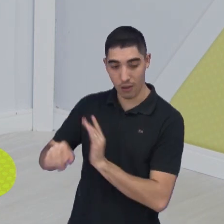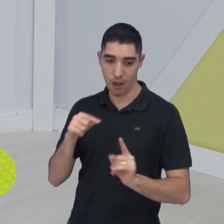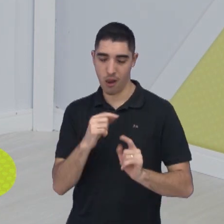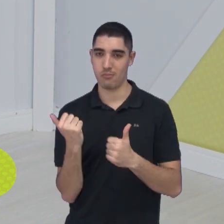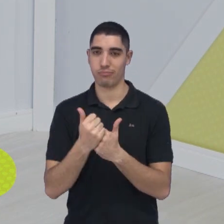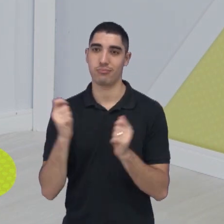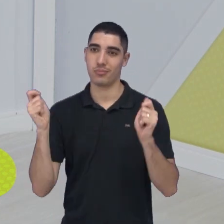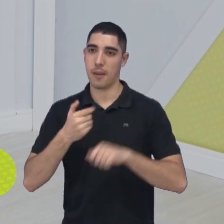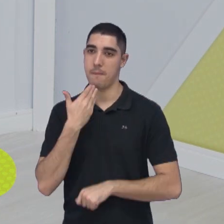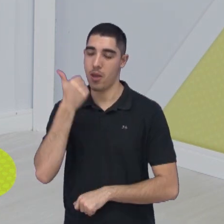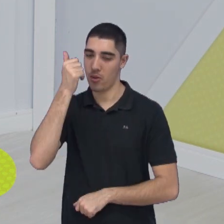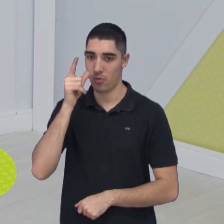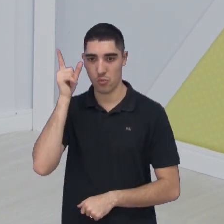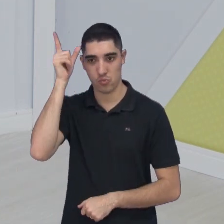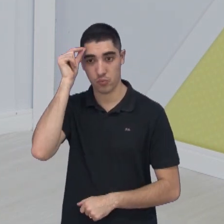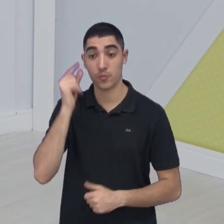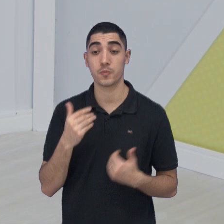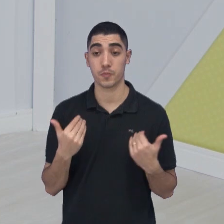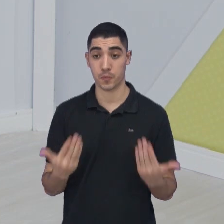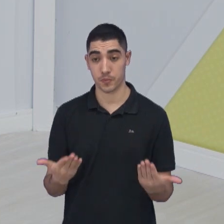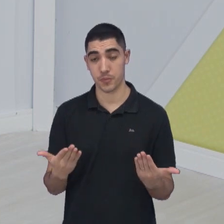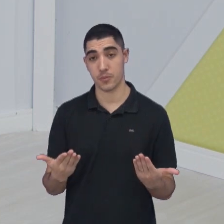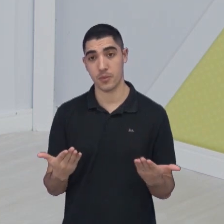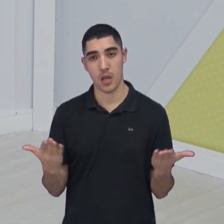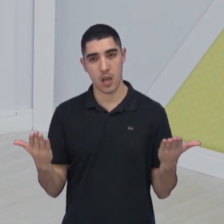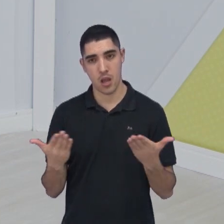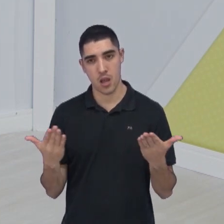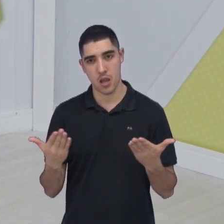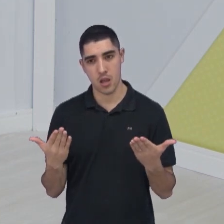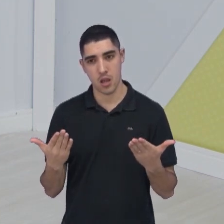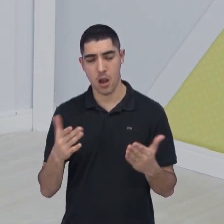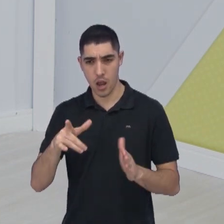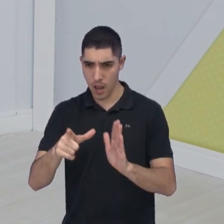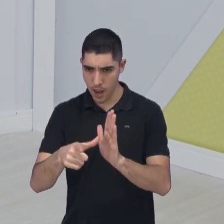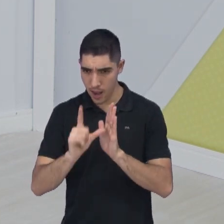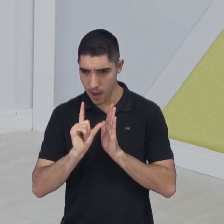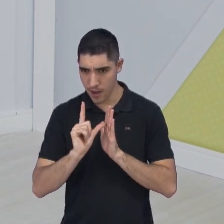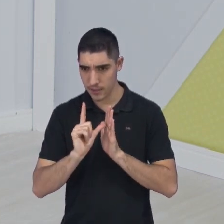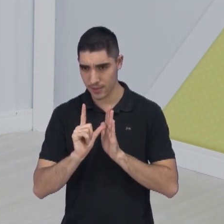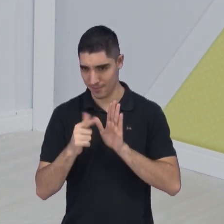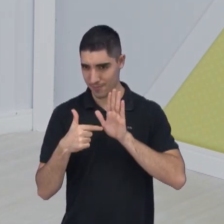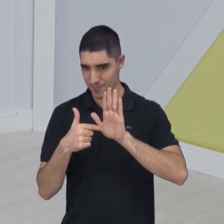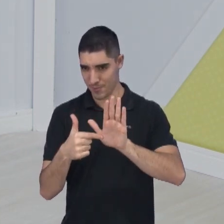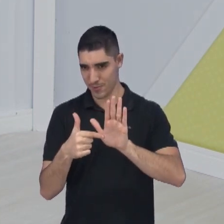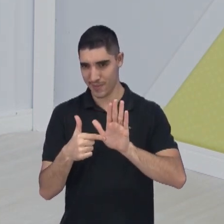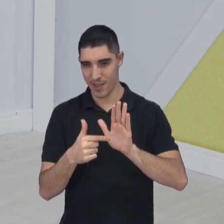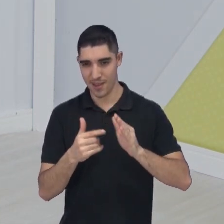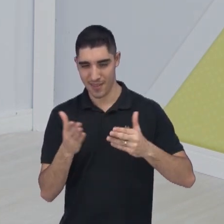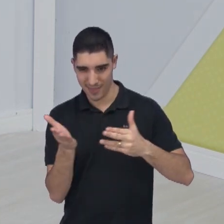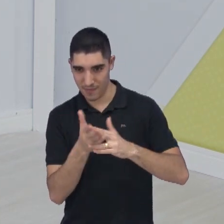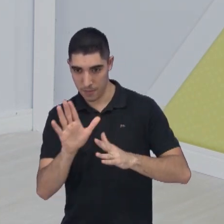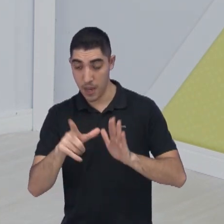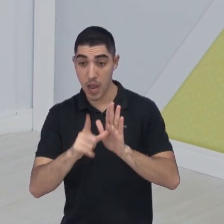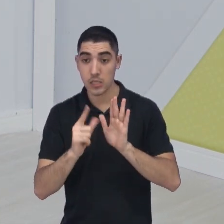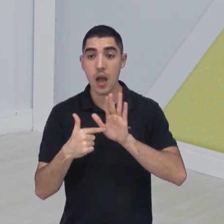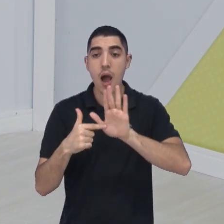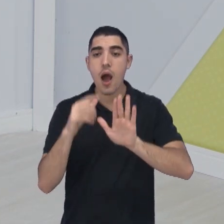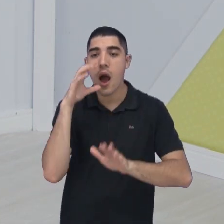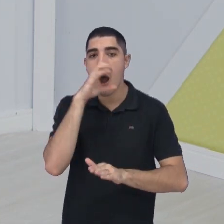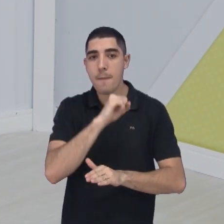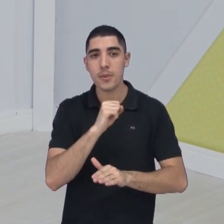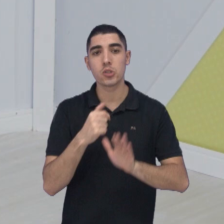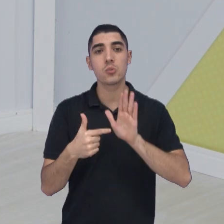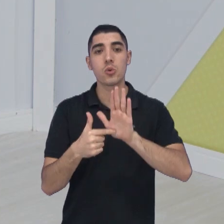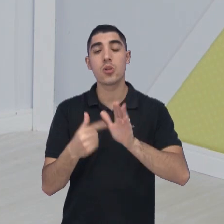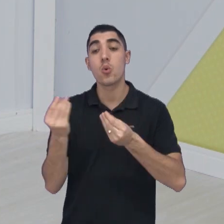jogador venezuelano, tá certo? A gente vai... Não, antes da gente ir para o intervalo, rapidinho, Matheus, coloca a tabela para a gente, só para a gente dar uma